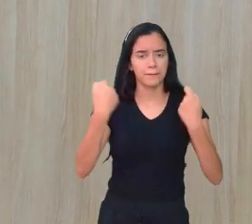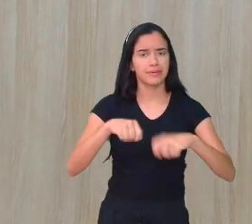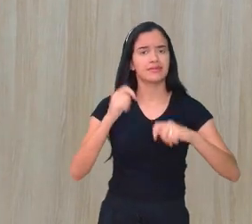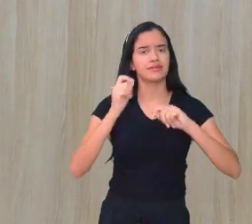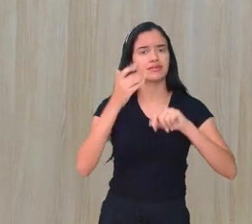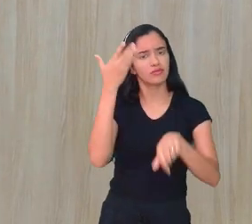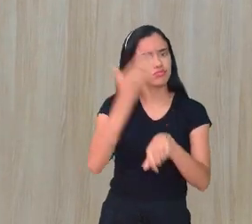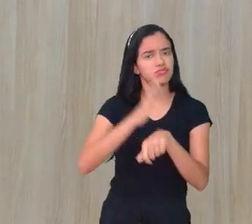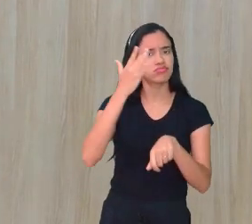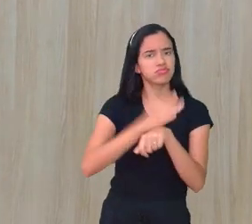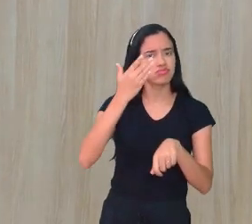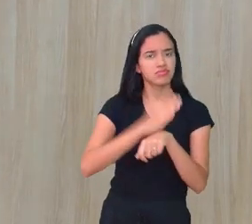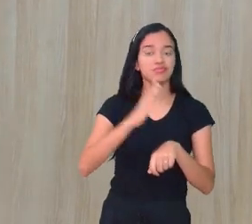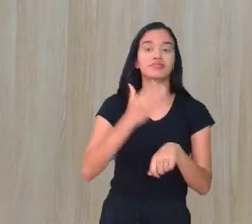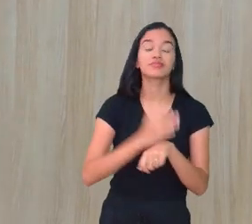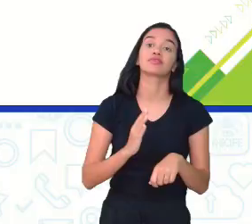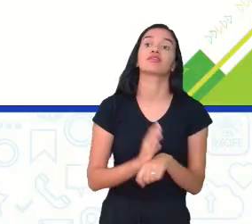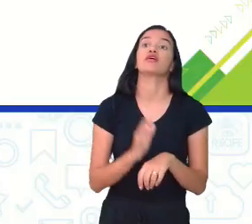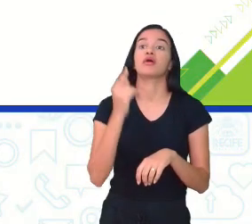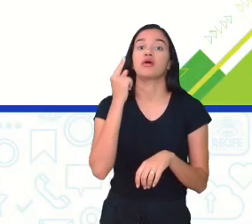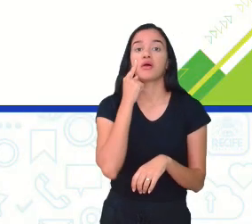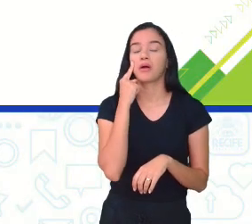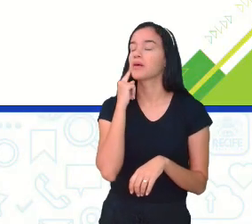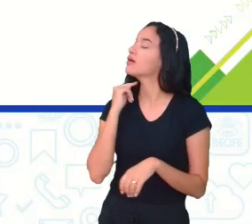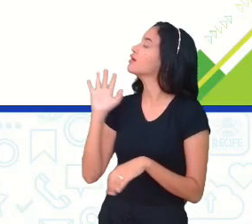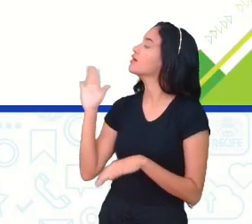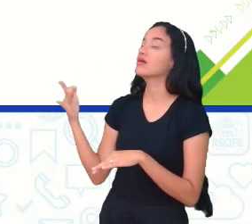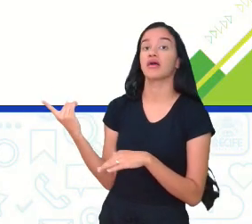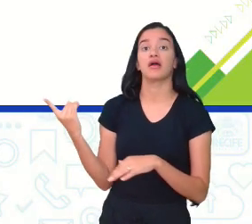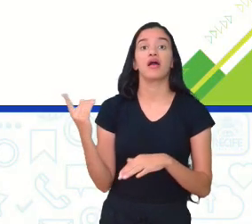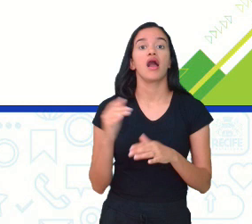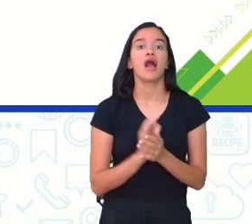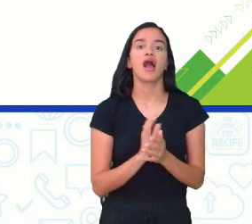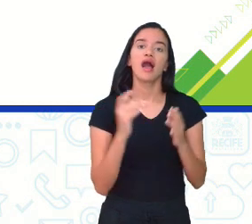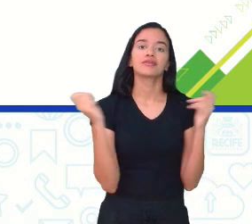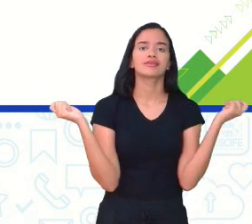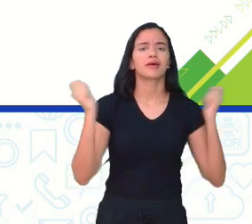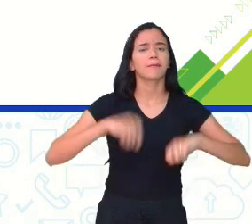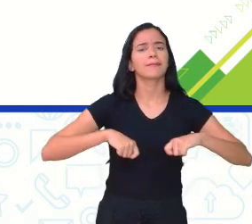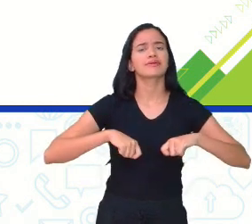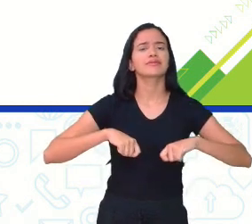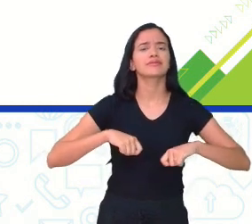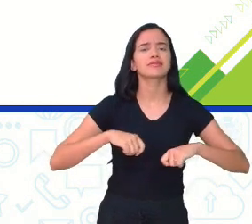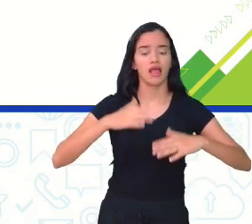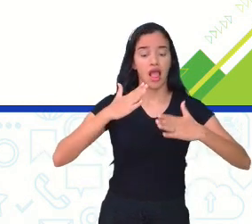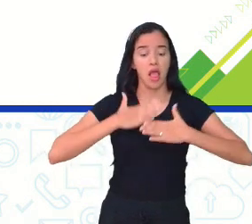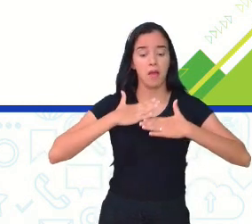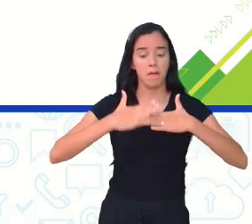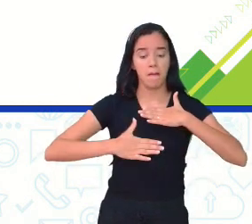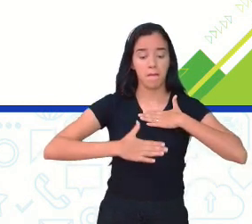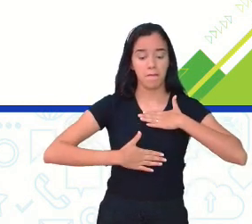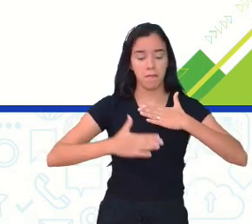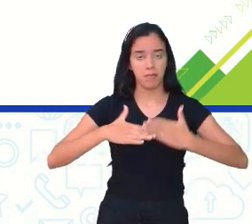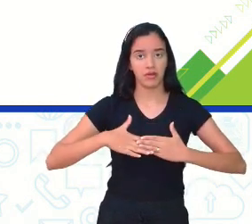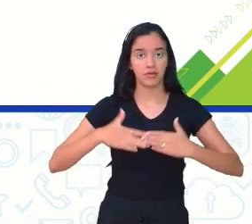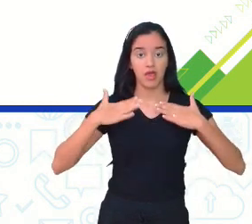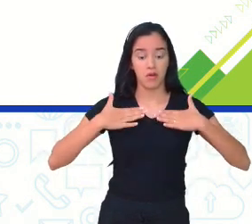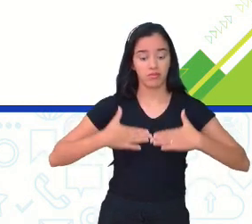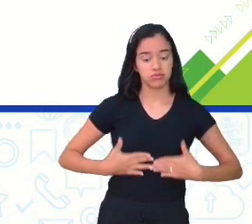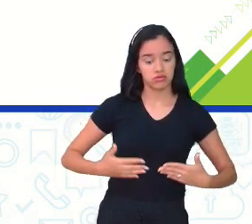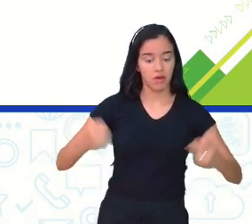ser treinado. Então aí, ó, as capacidades físicas são, né? Nós temos aí a força,